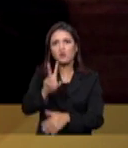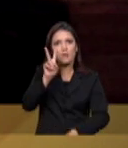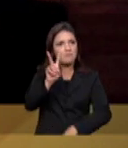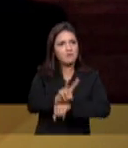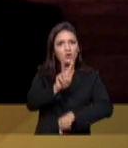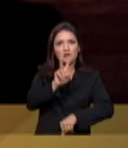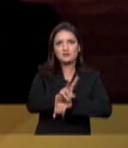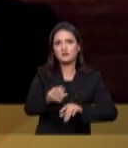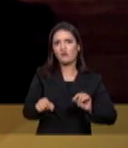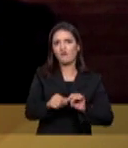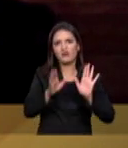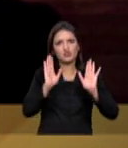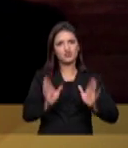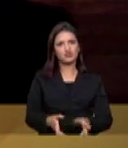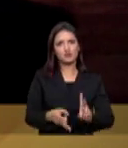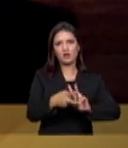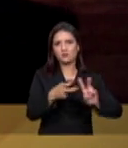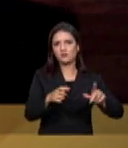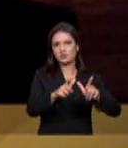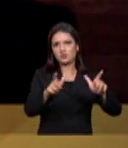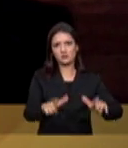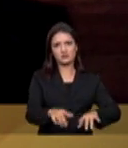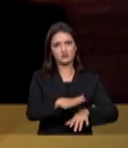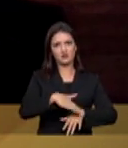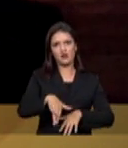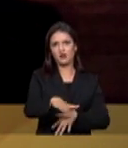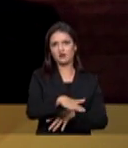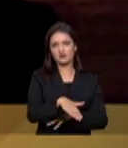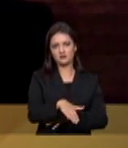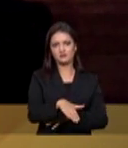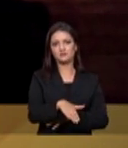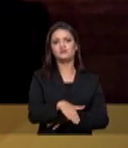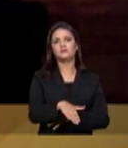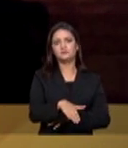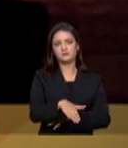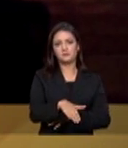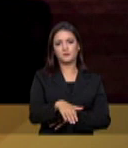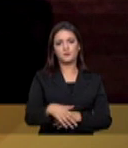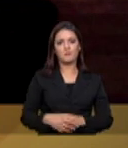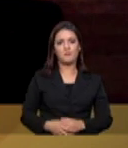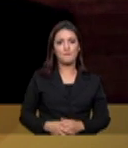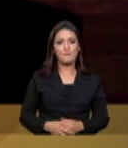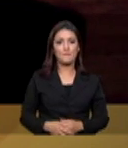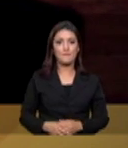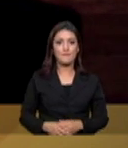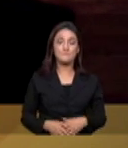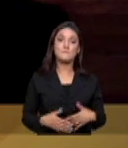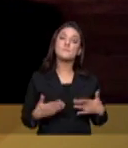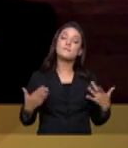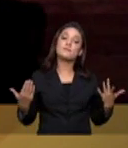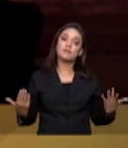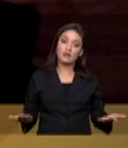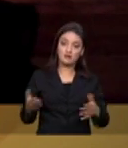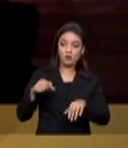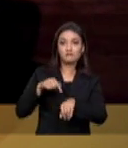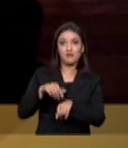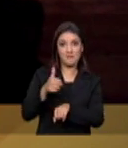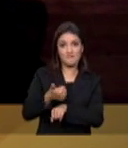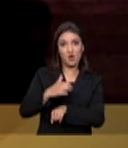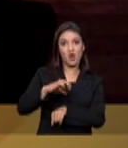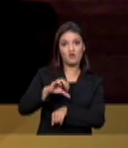pelas cartas funcionais Quando menos desde 1934 em que ali em